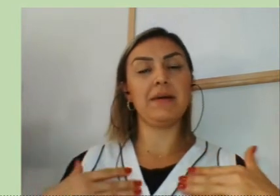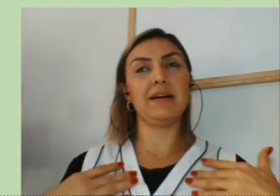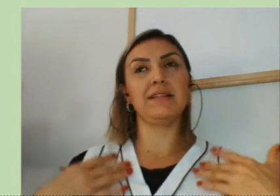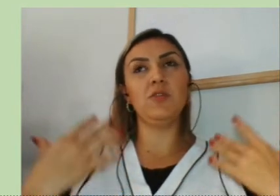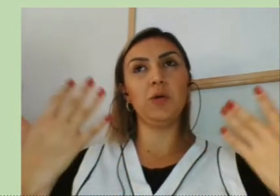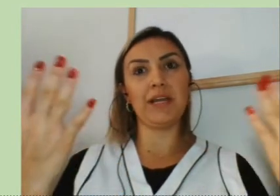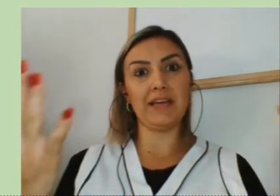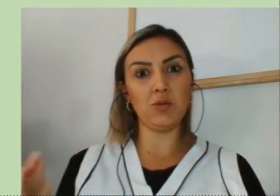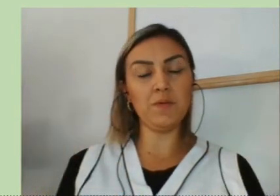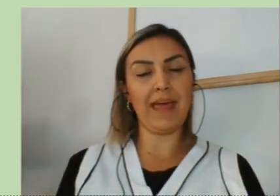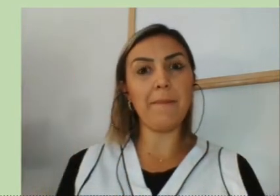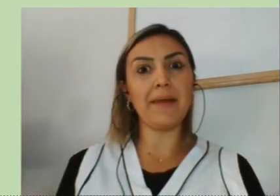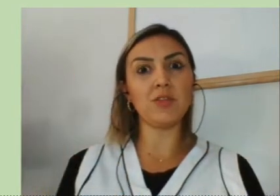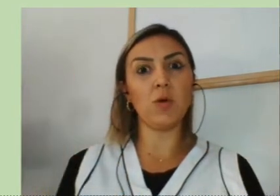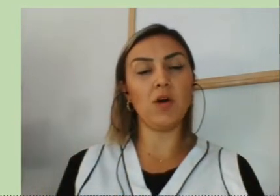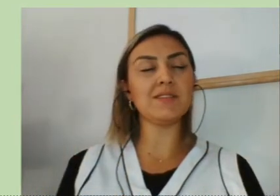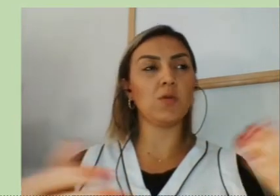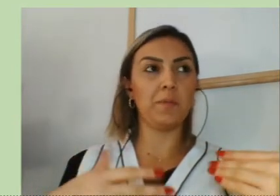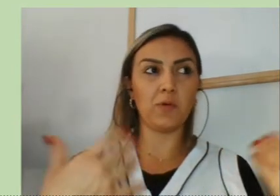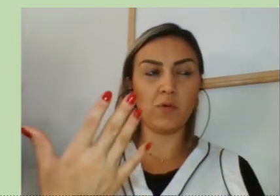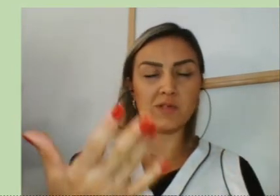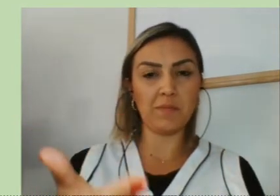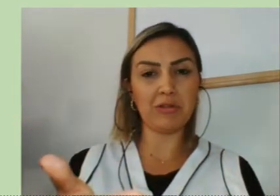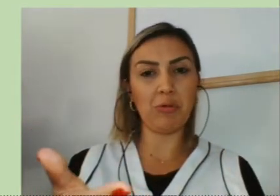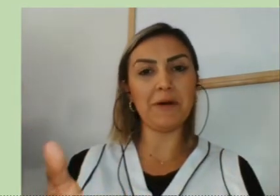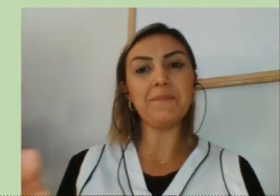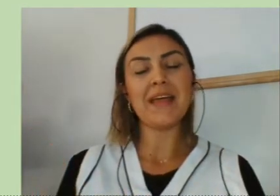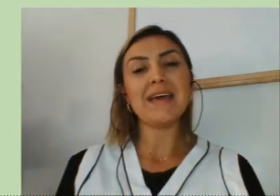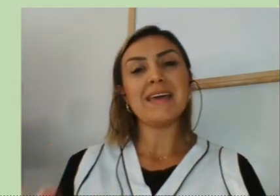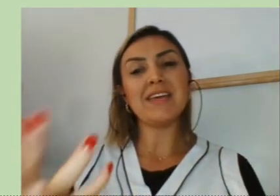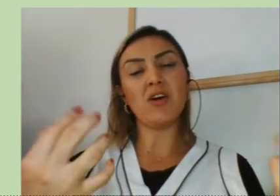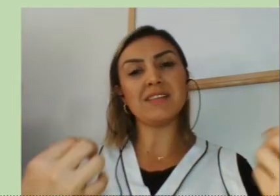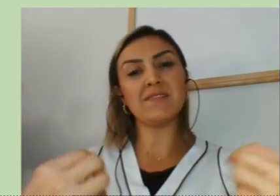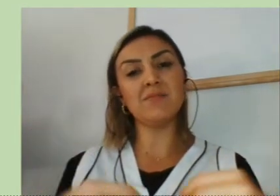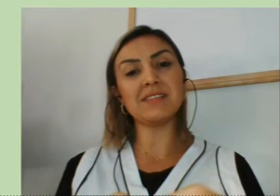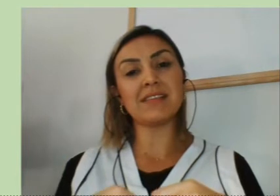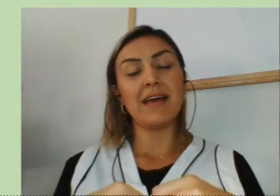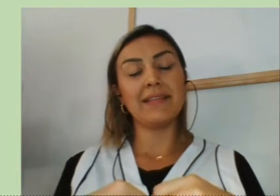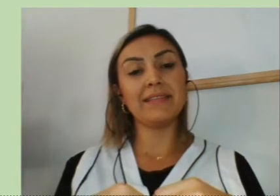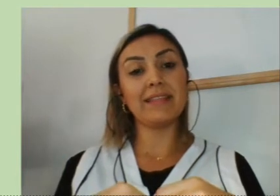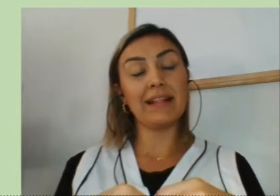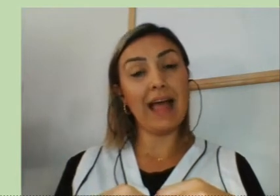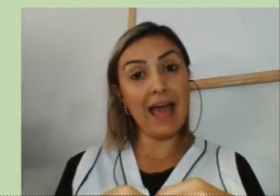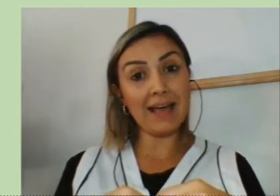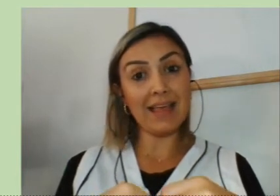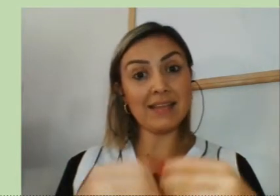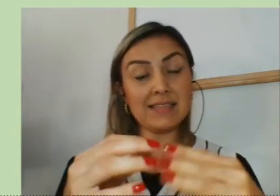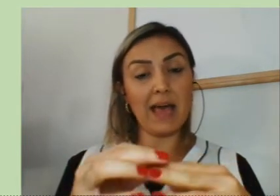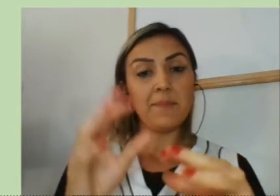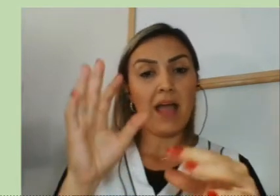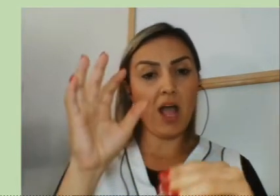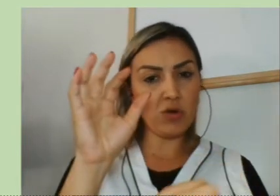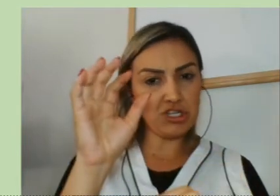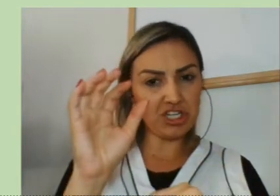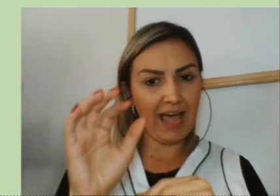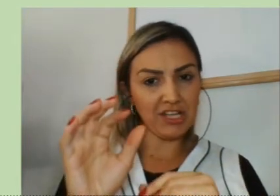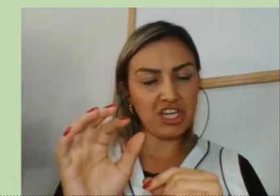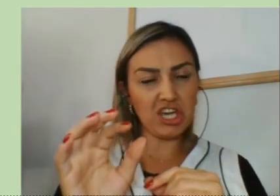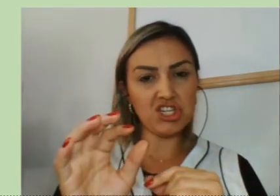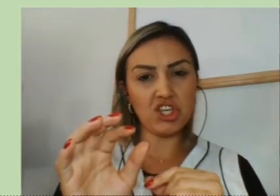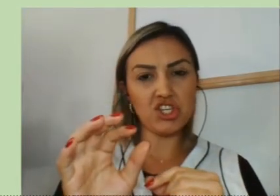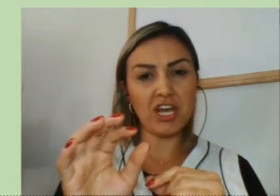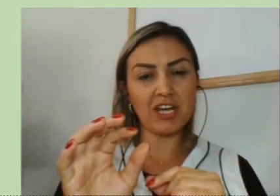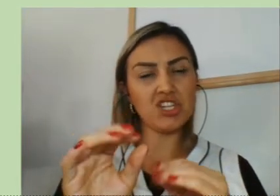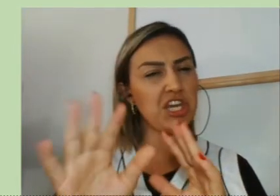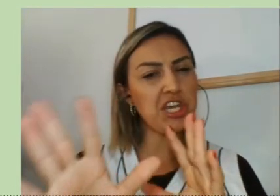empresa manda o boleto, né, para nós ou para o consumidor, e nós vamos lá analisar a quantidade